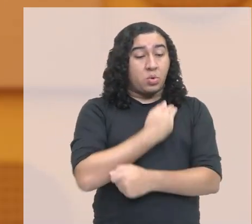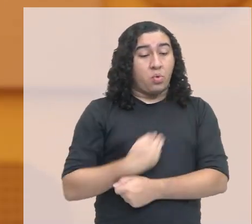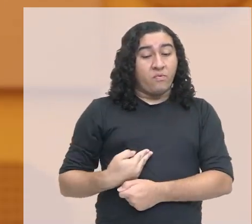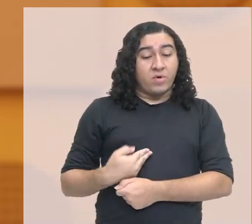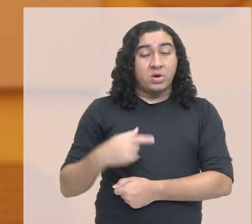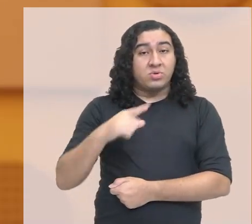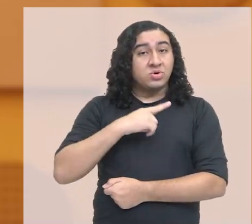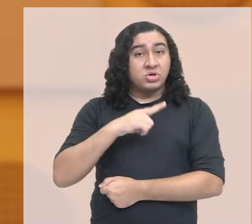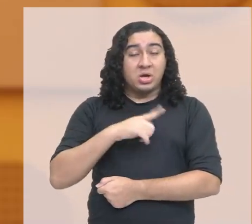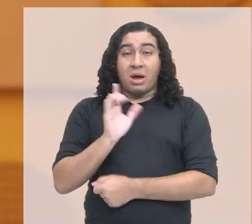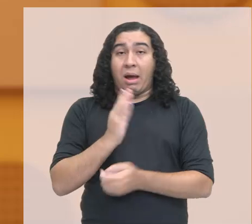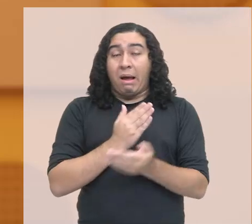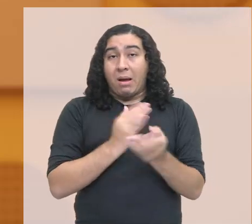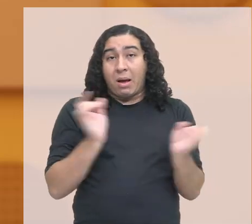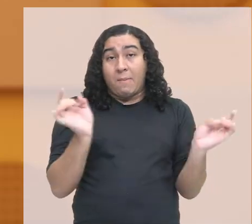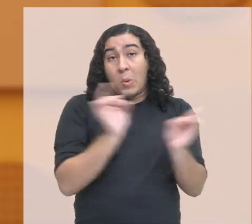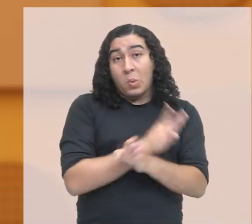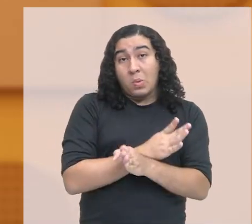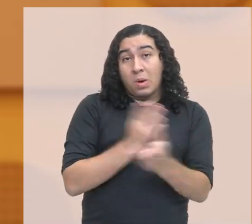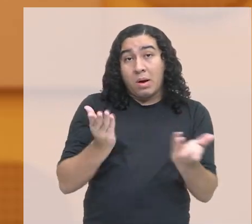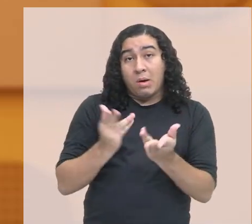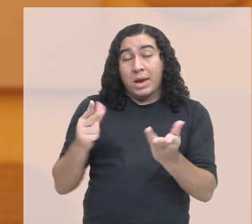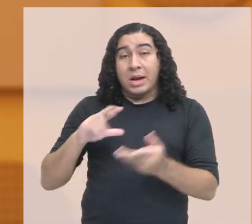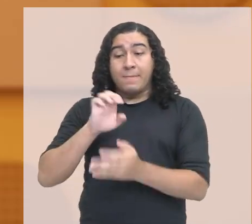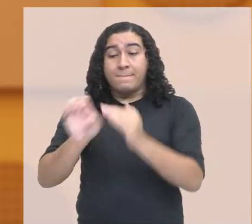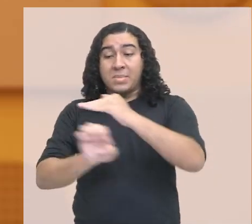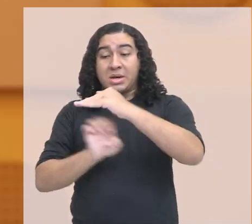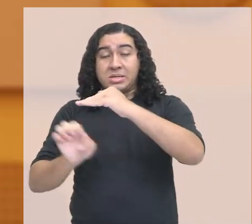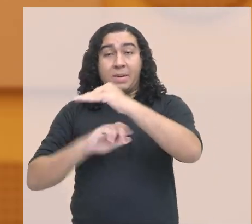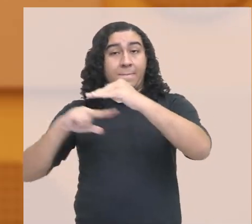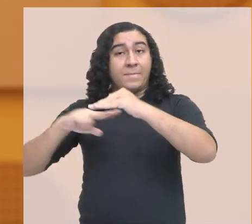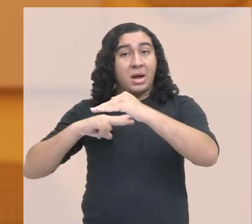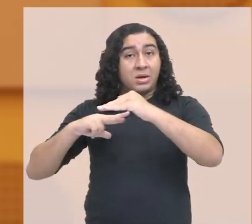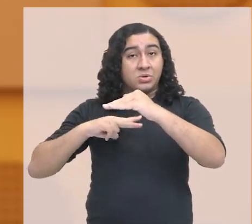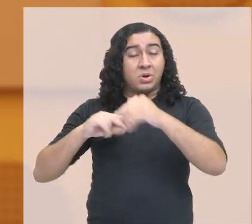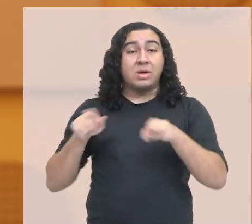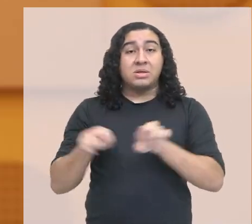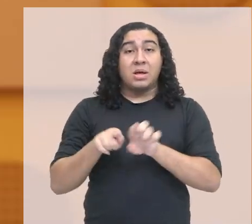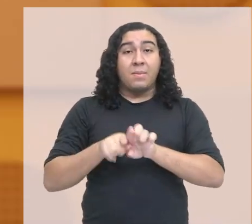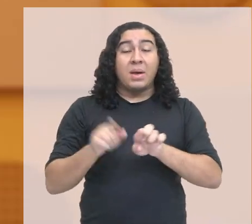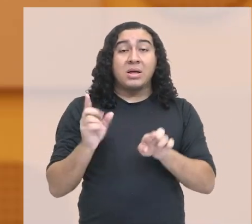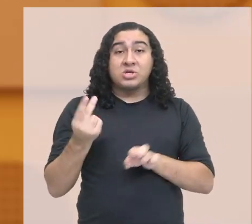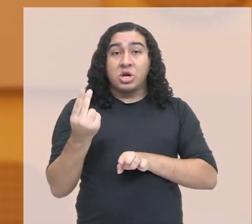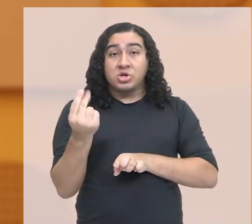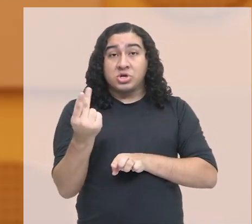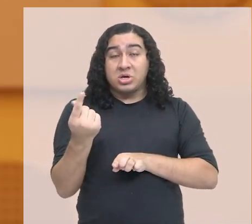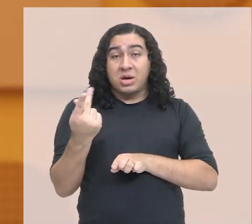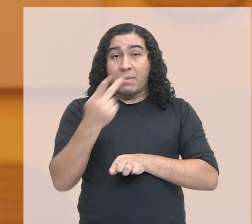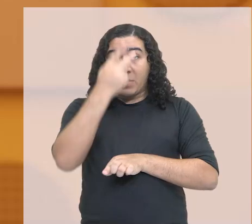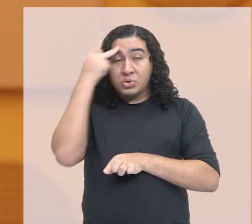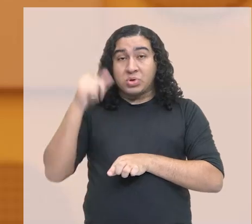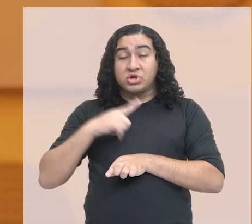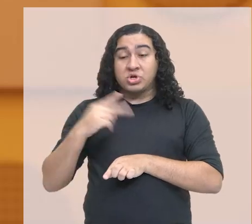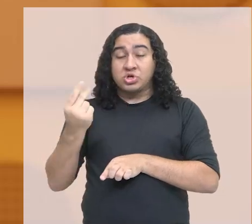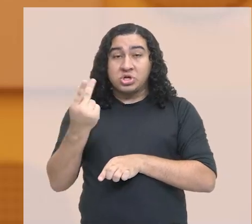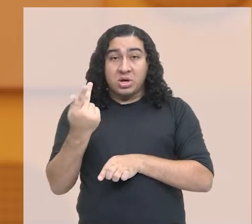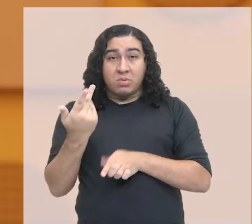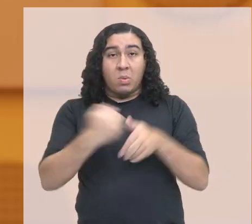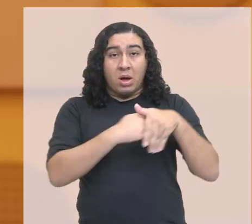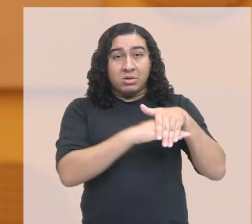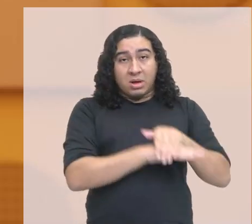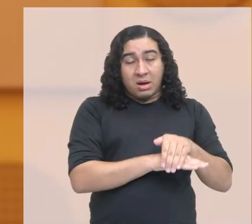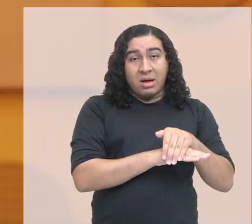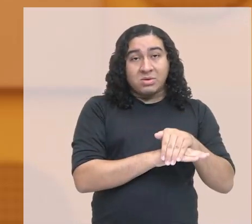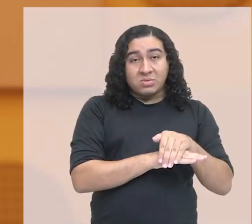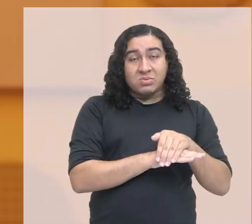a qualquer custo e do confisco, né, das poupanças. Então você tem aí, né,